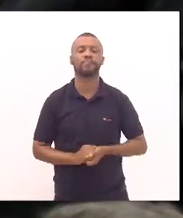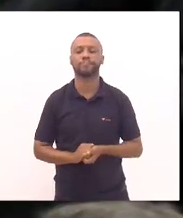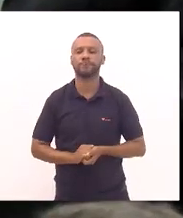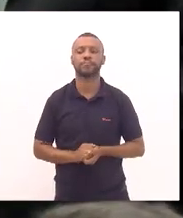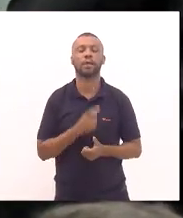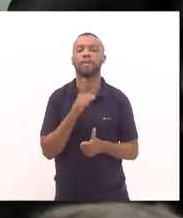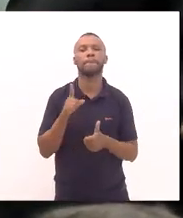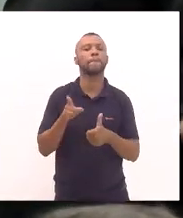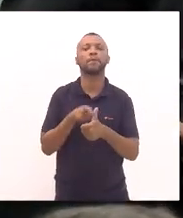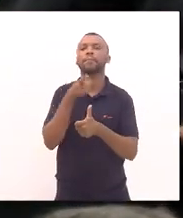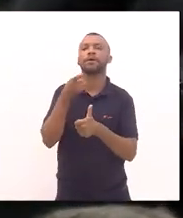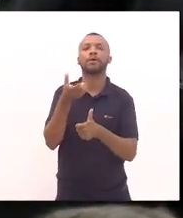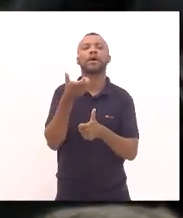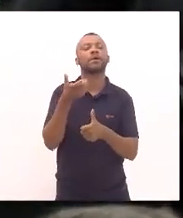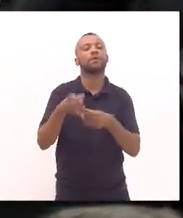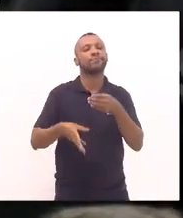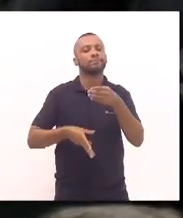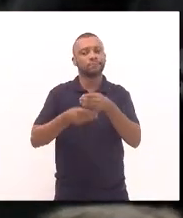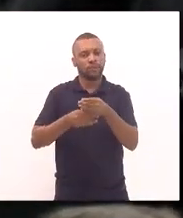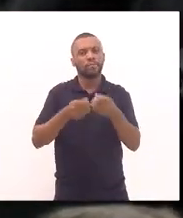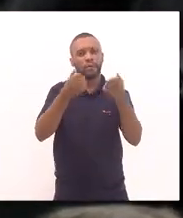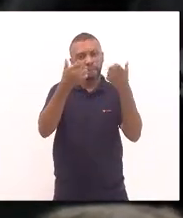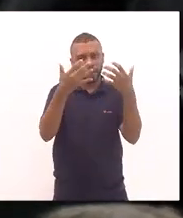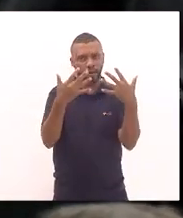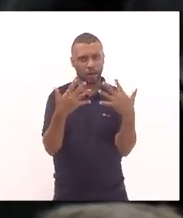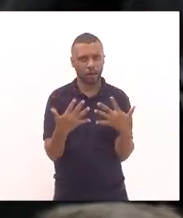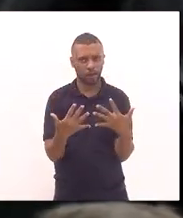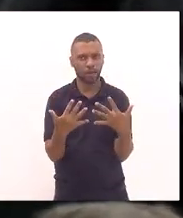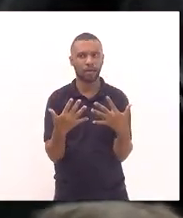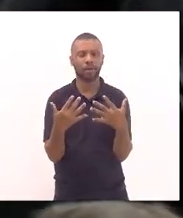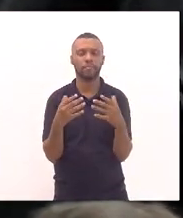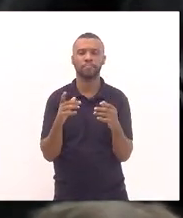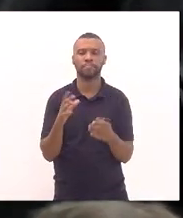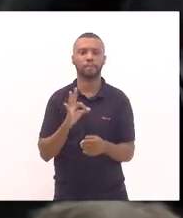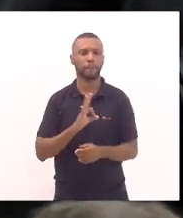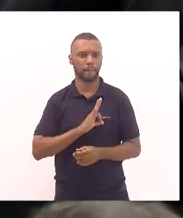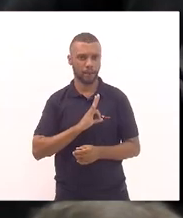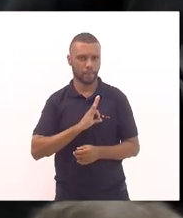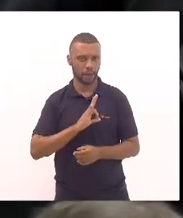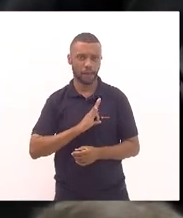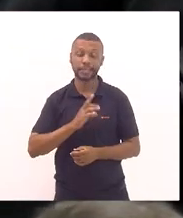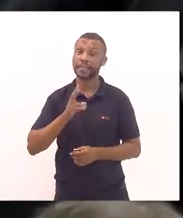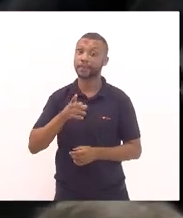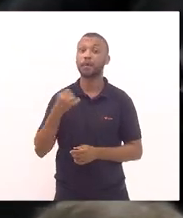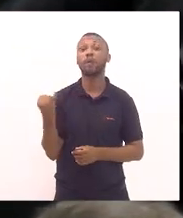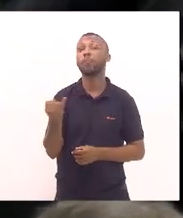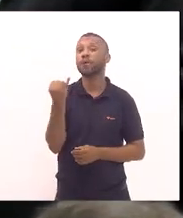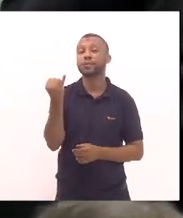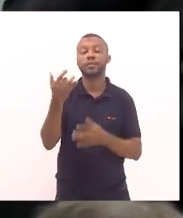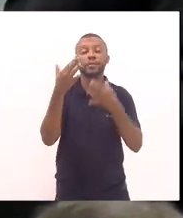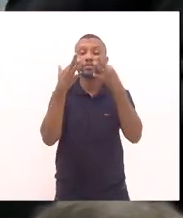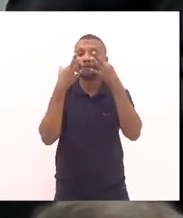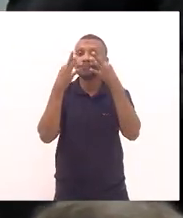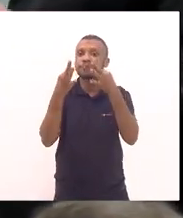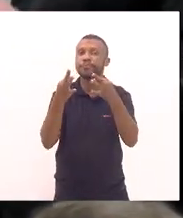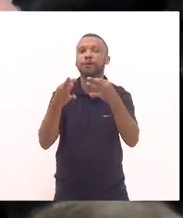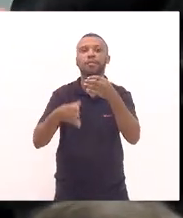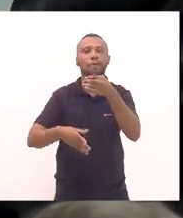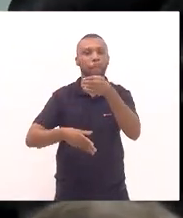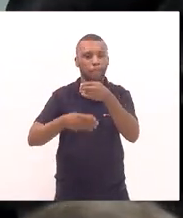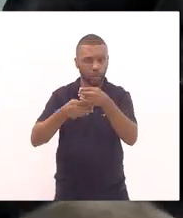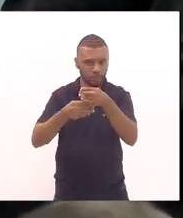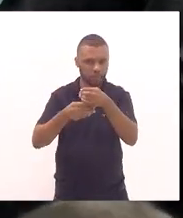primeiro lugar, reforçar o que foi dito aqui pela Marta, e é sempre importante reforçar o